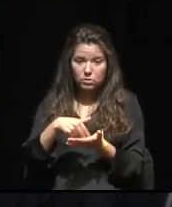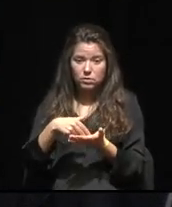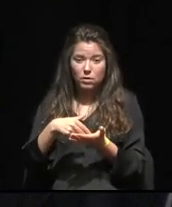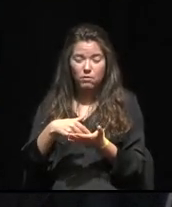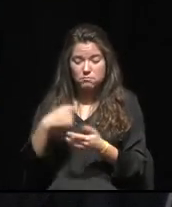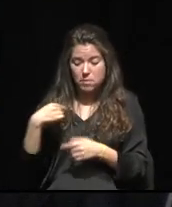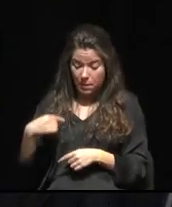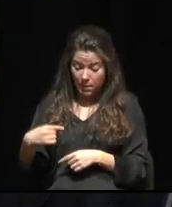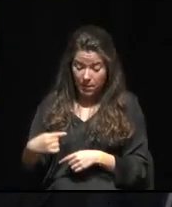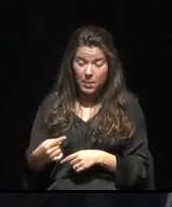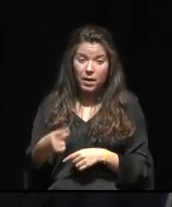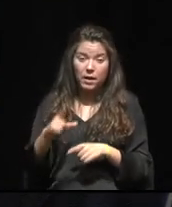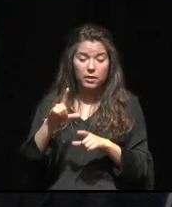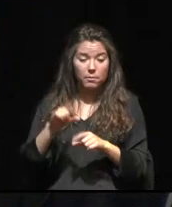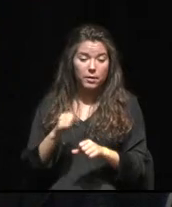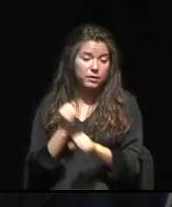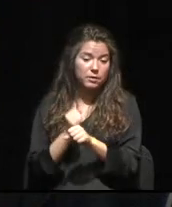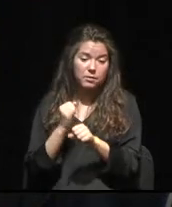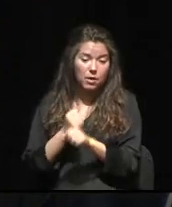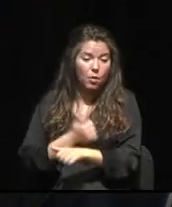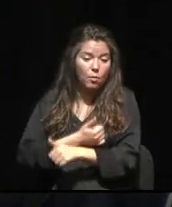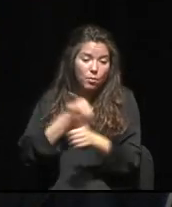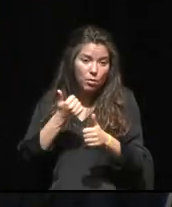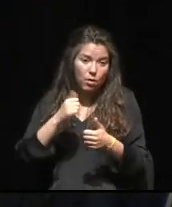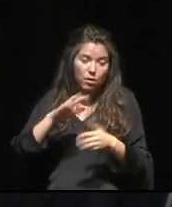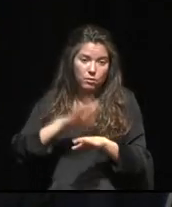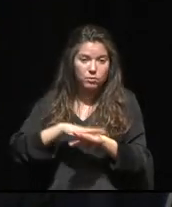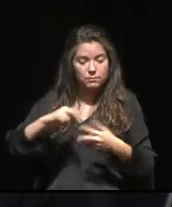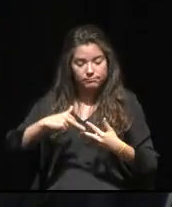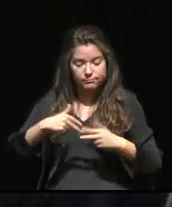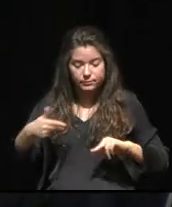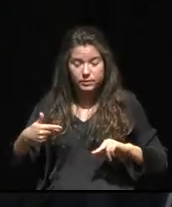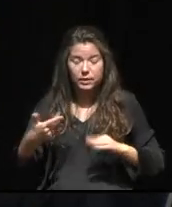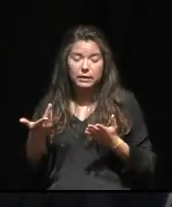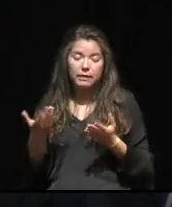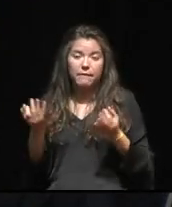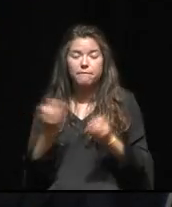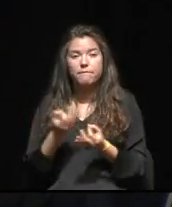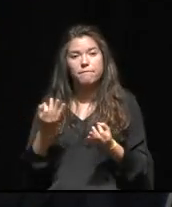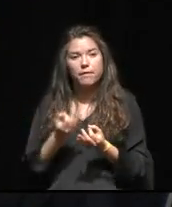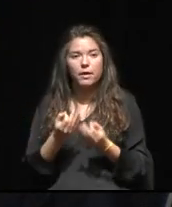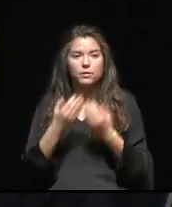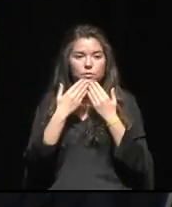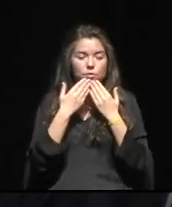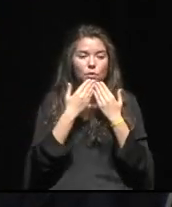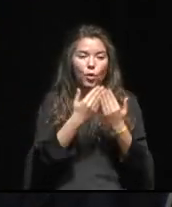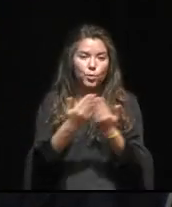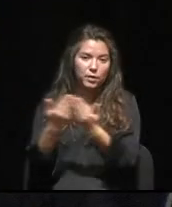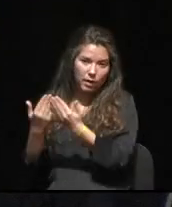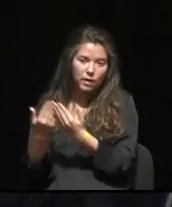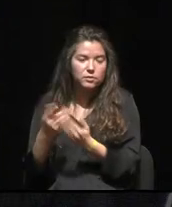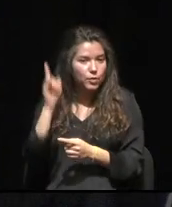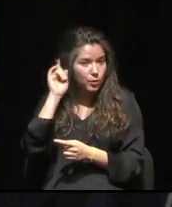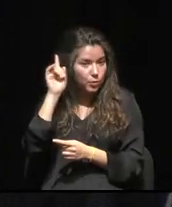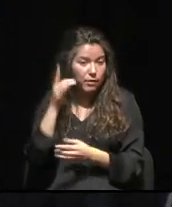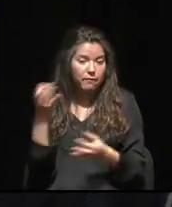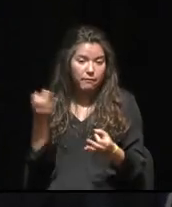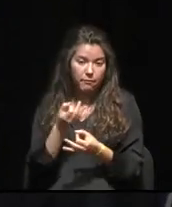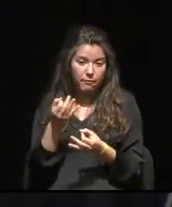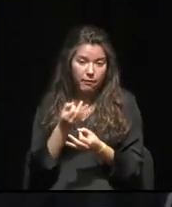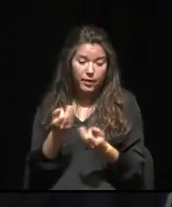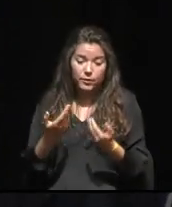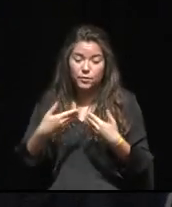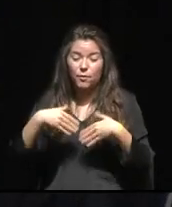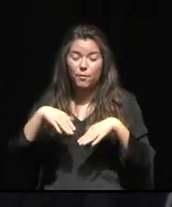cá todos os dias a dar o melhor pelo município e eh efetivamente os agradecimentos são muito muito importantes